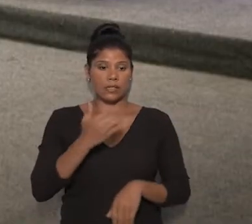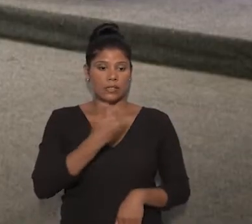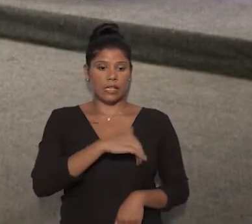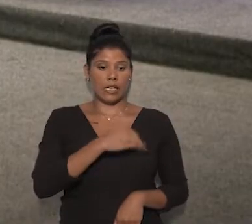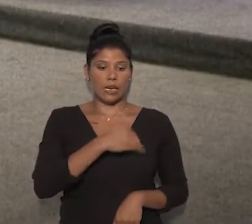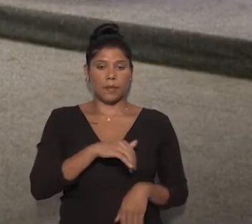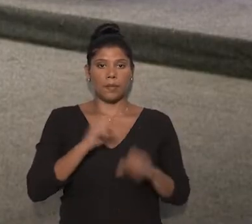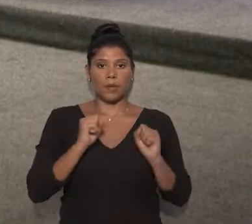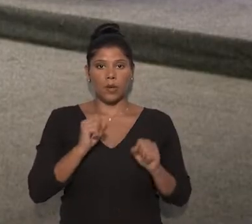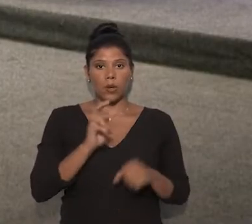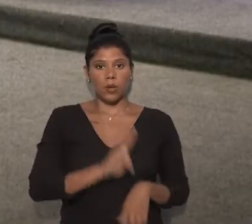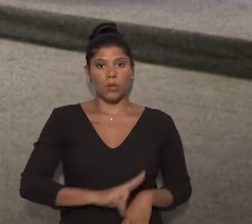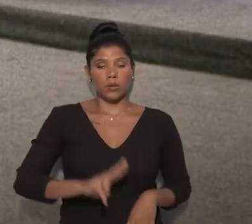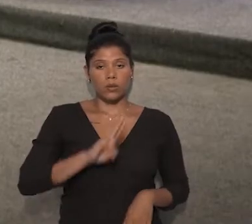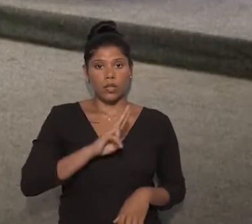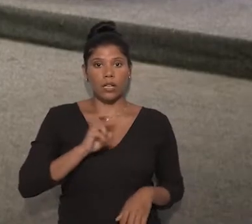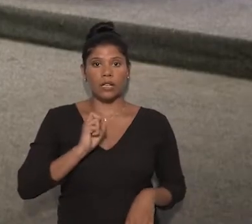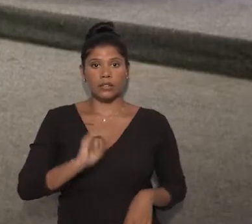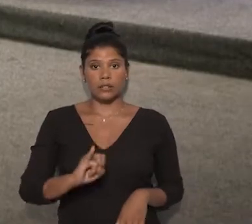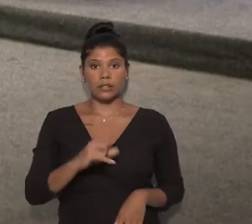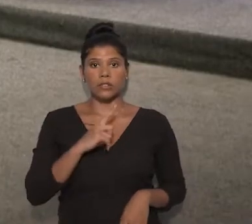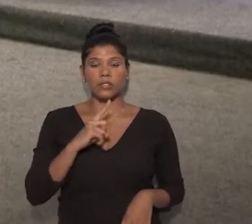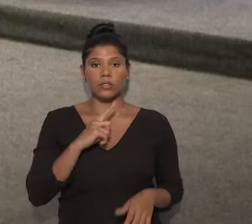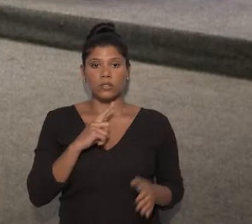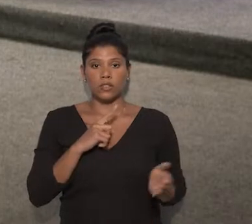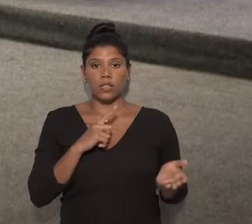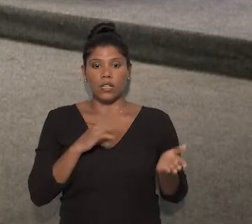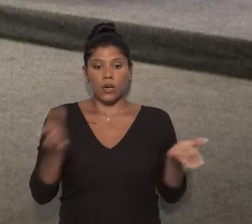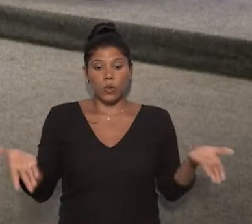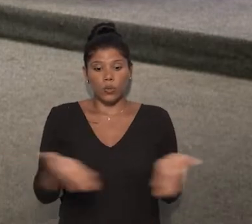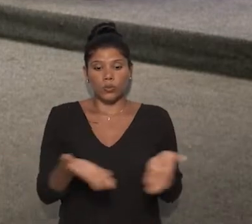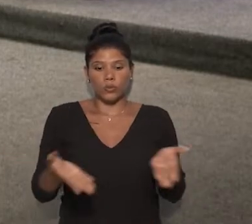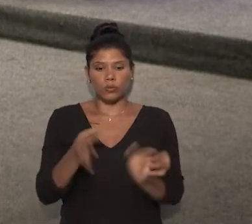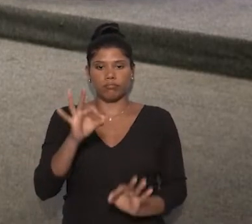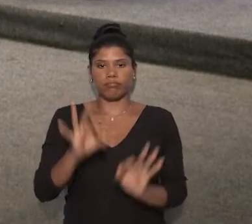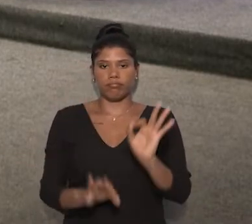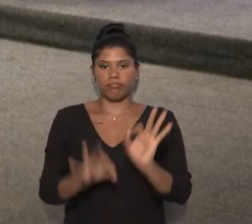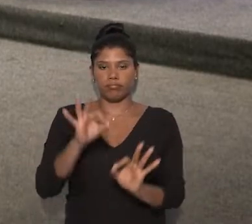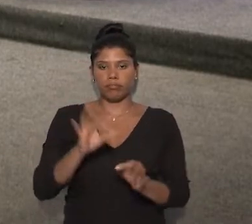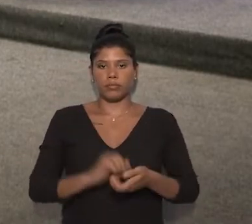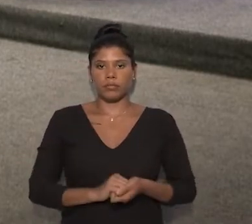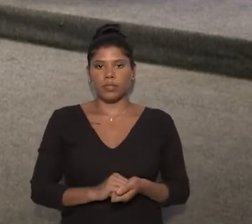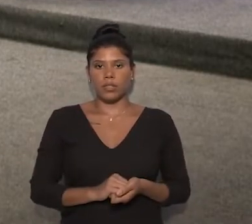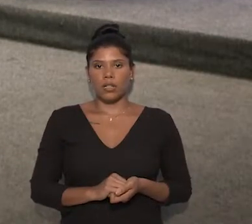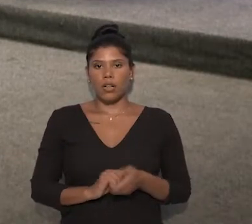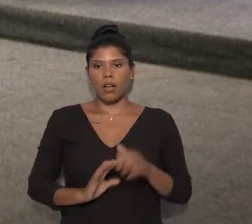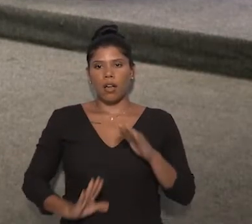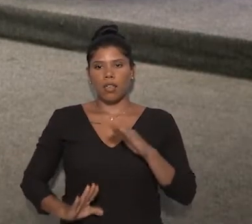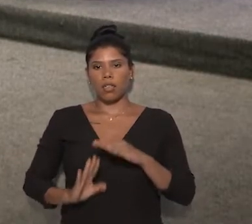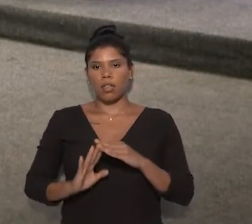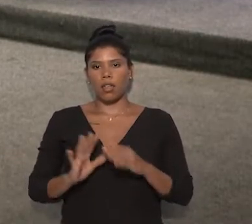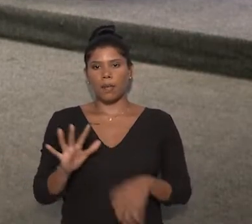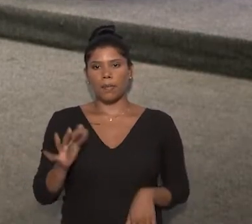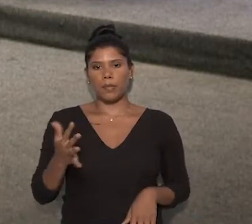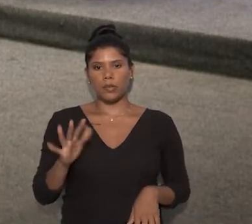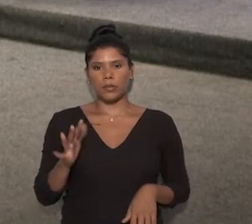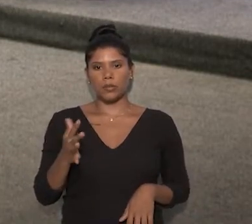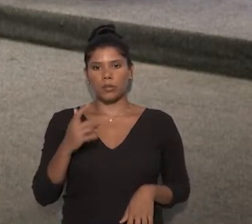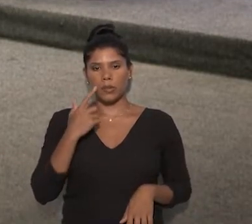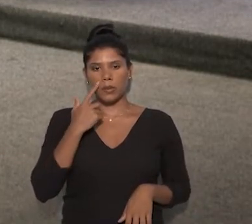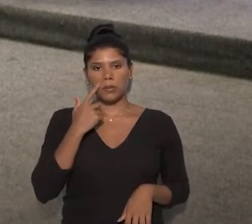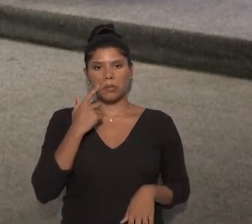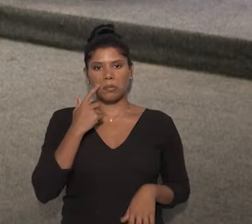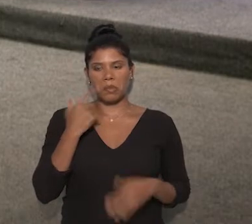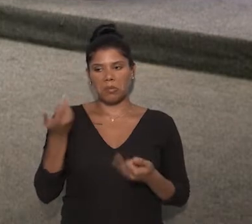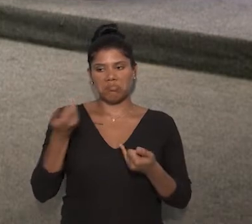amanhã, desde que eles sejam regularizados hoje. E até a hora que a gente chegou aqui ao estúdio, eu não